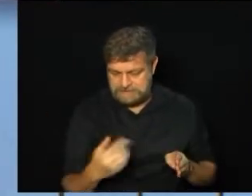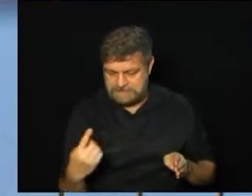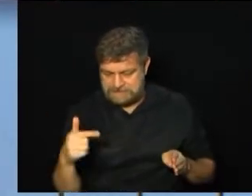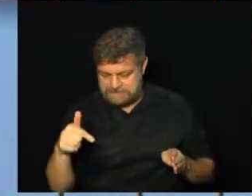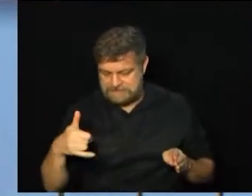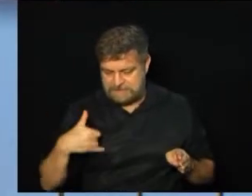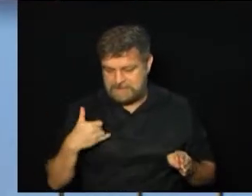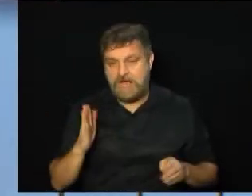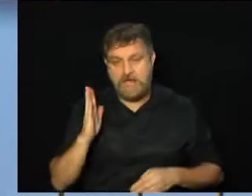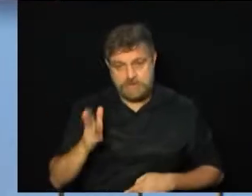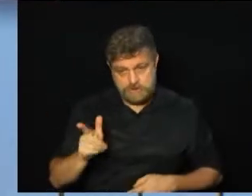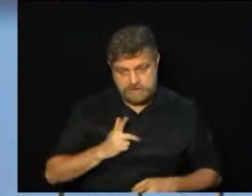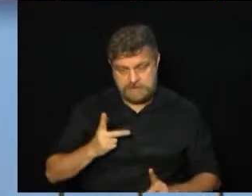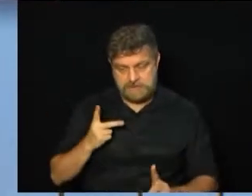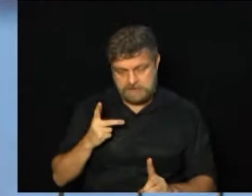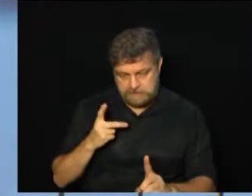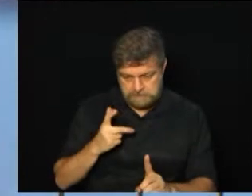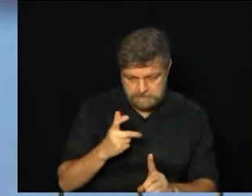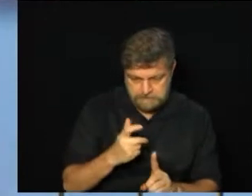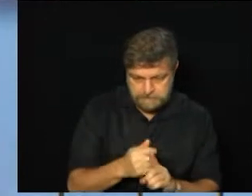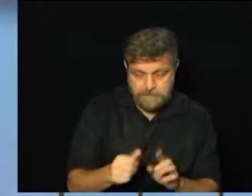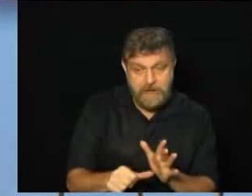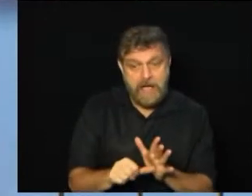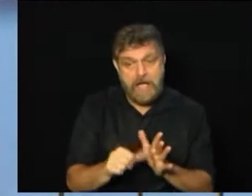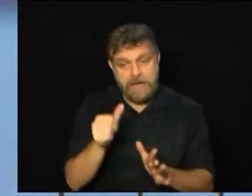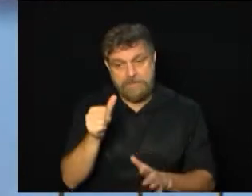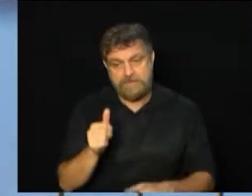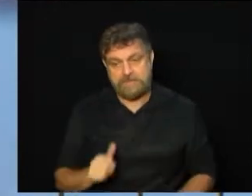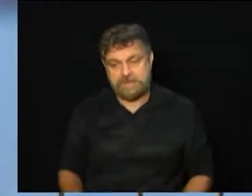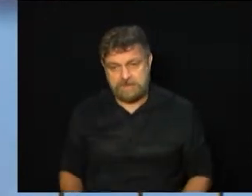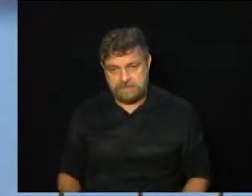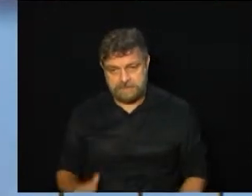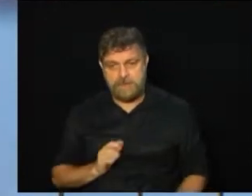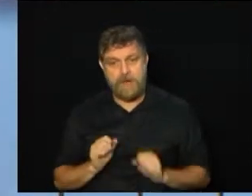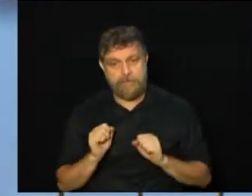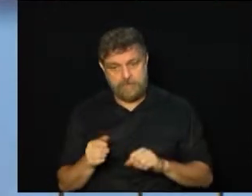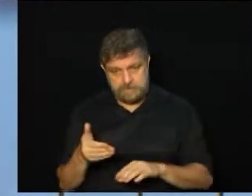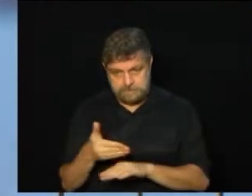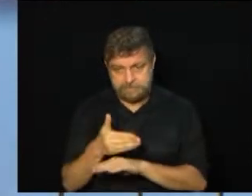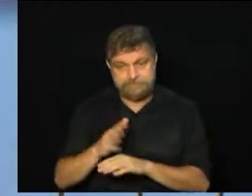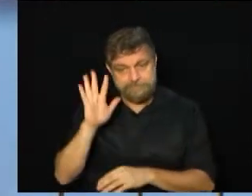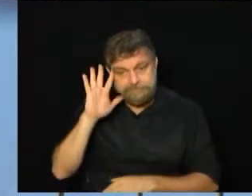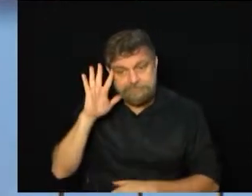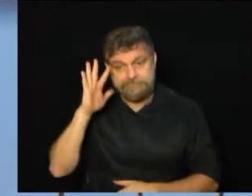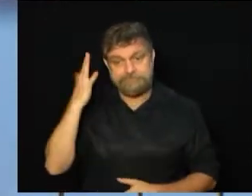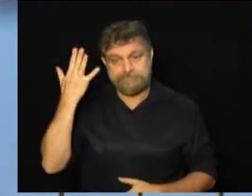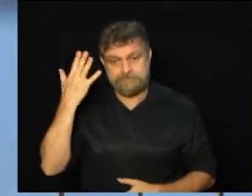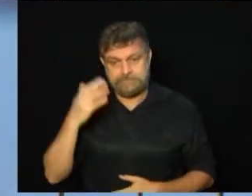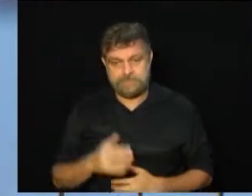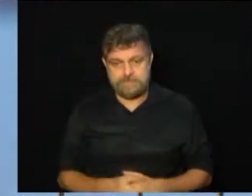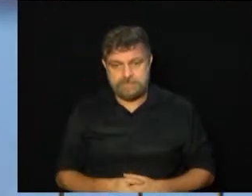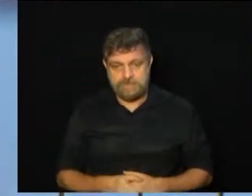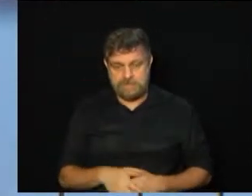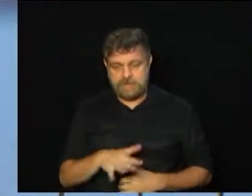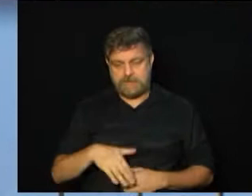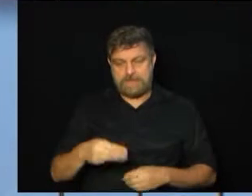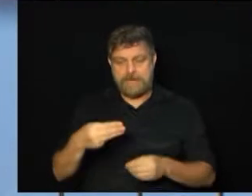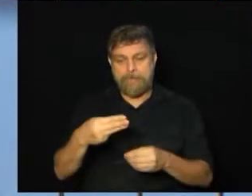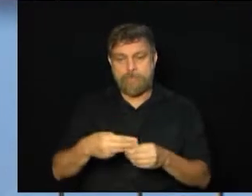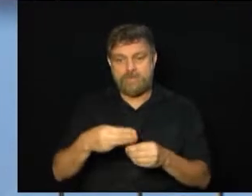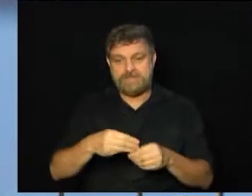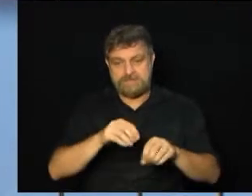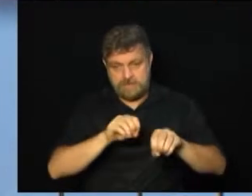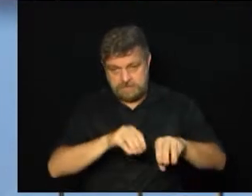anos também já tomaram a primeira dose da vacina e por isso essa decisão. E na rede municipal de